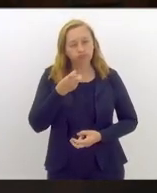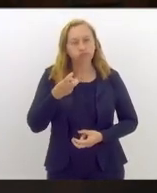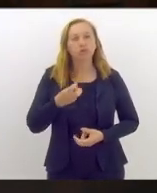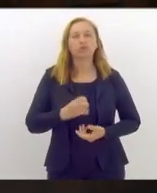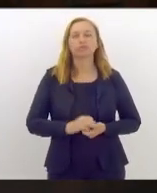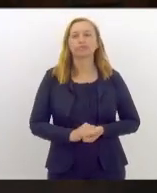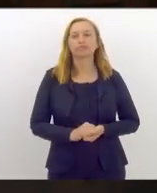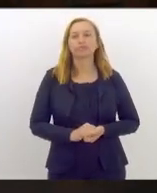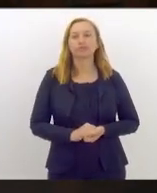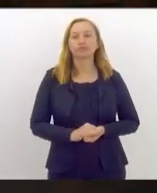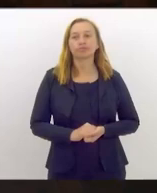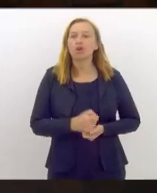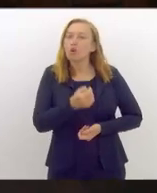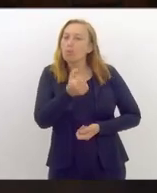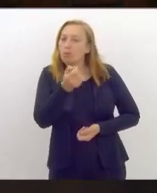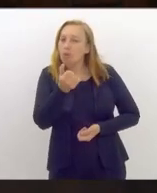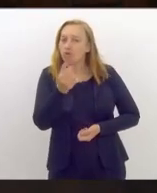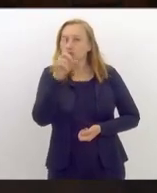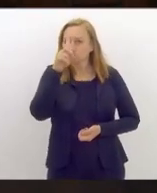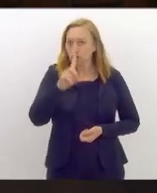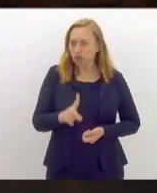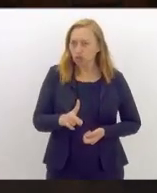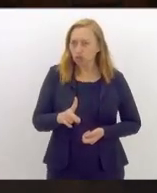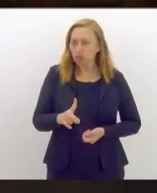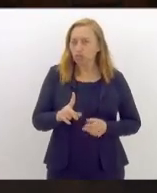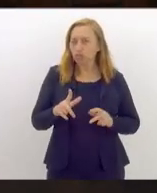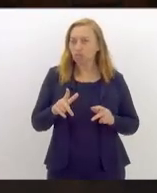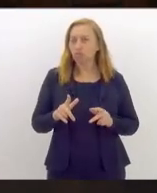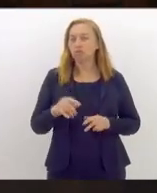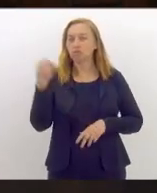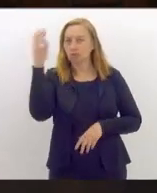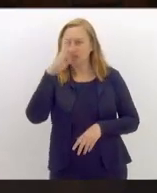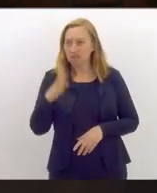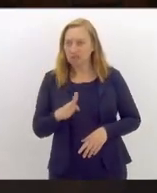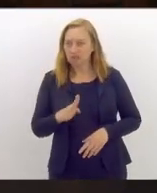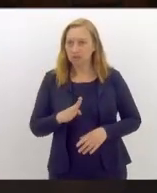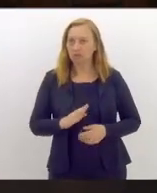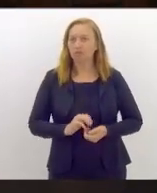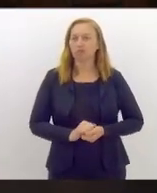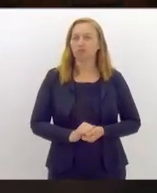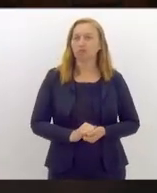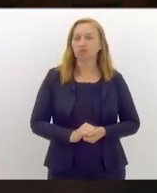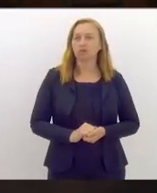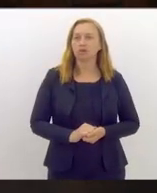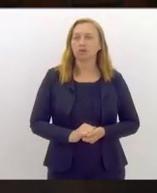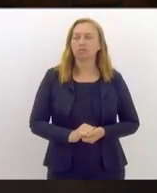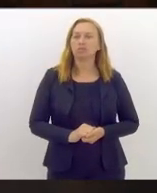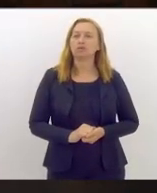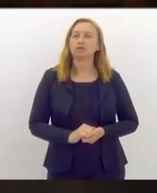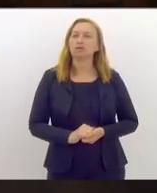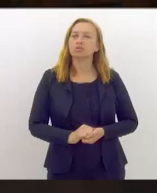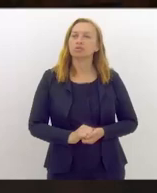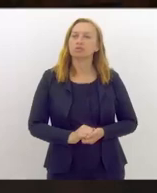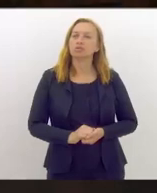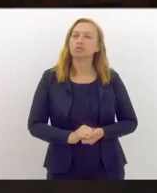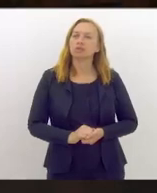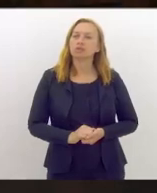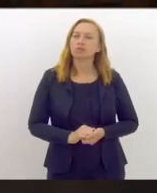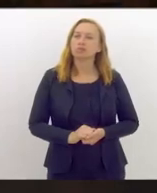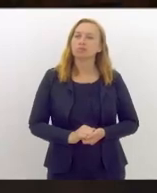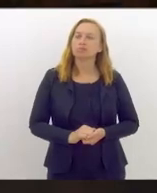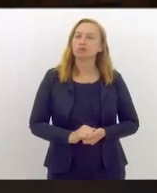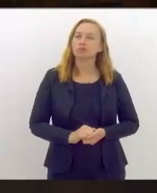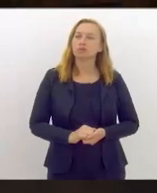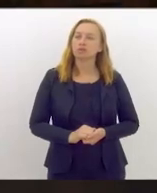e eu vim poucos diretores no Brasil além dessa de ter esse Raro Talento